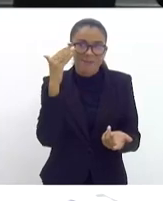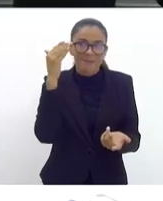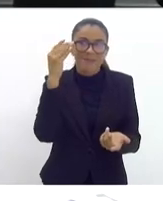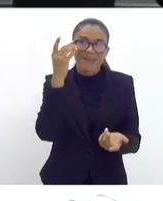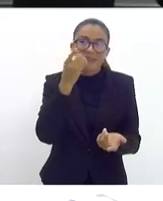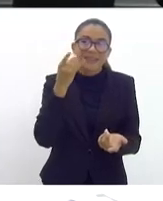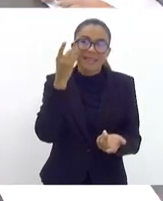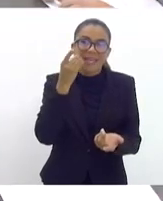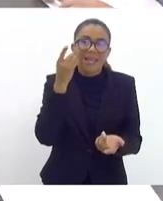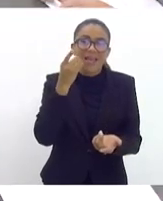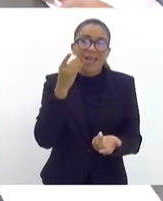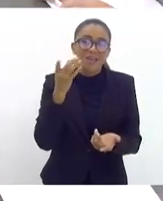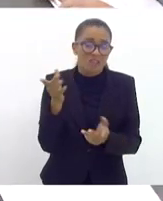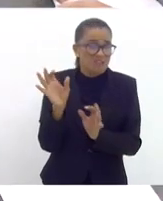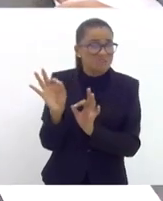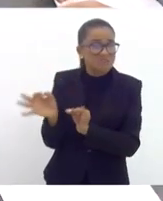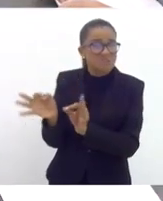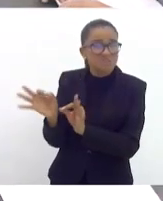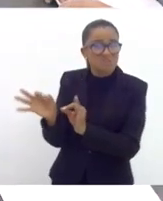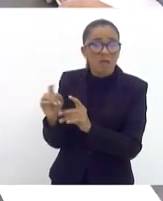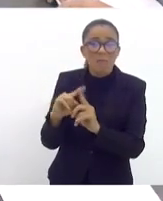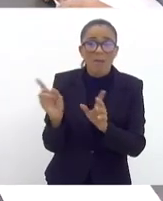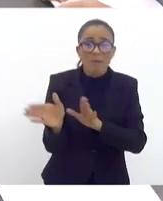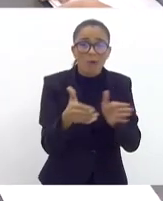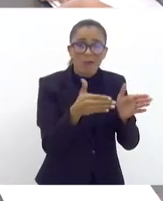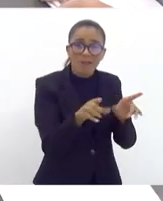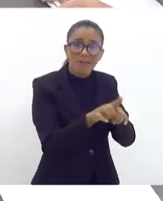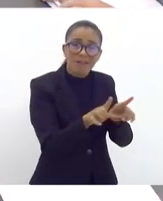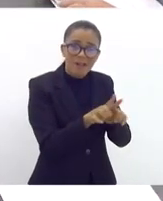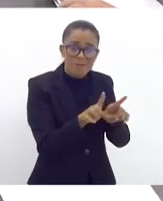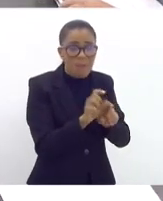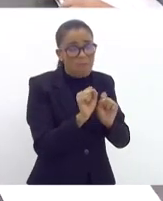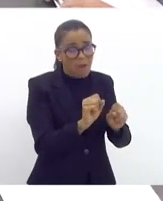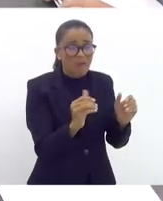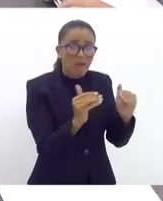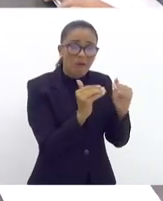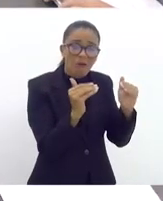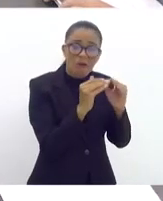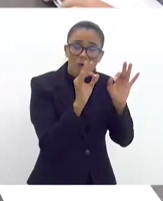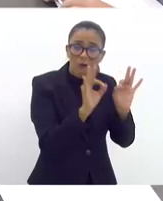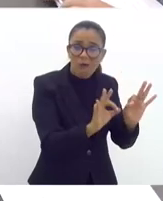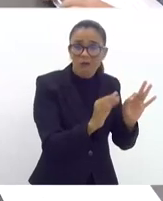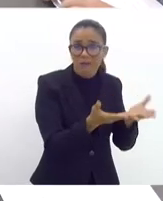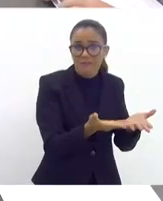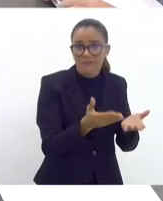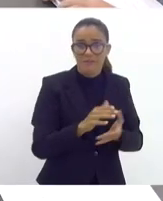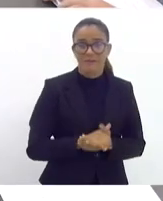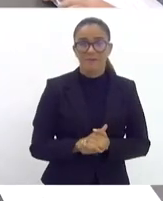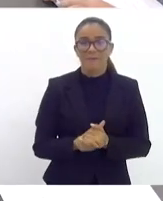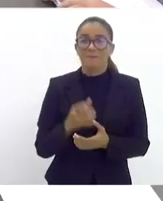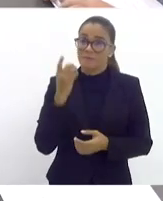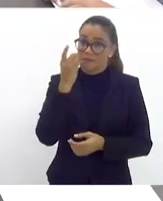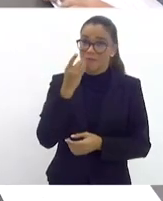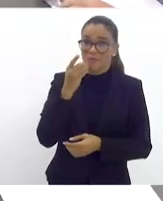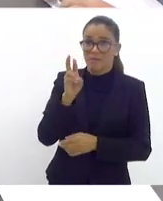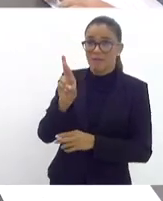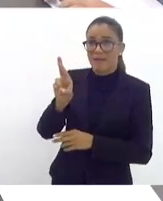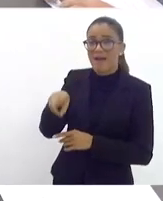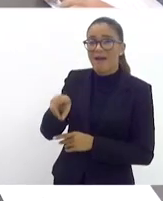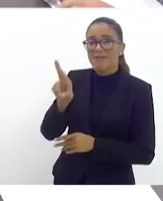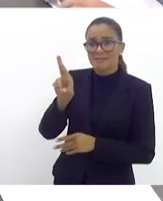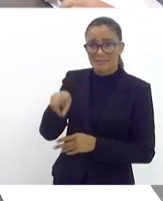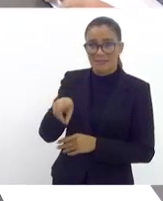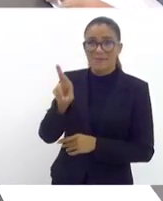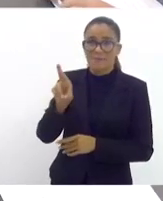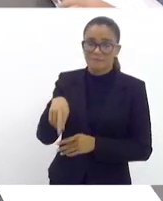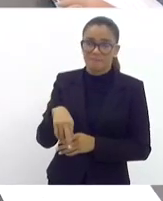ele é retocável tá correto Mas por outro lado também pode estar correto um voto pelo estilo tem toda razão mas eu fui Mais